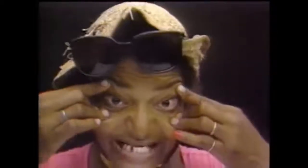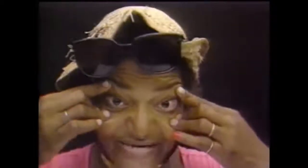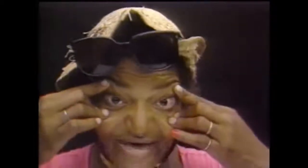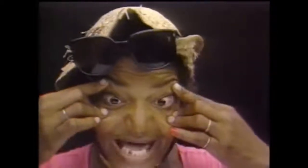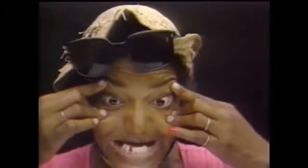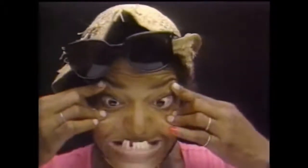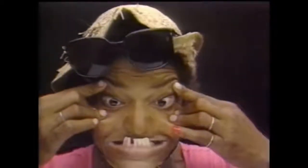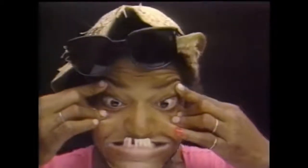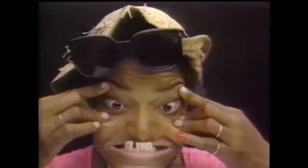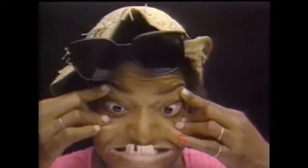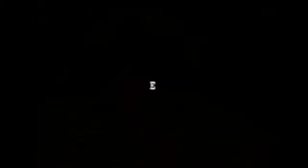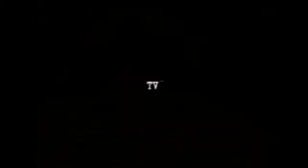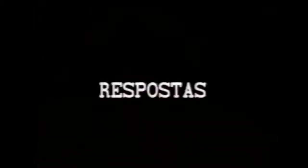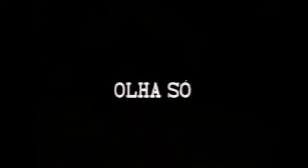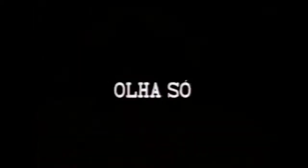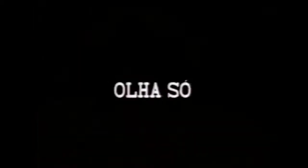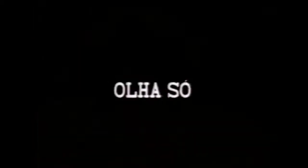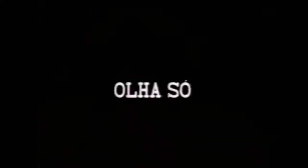Gostaram de ver?